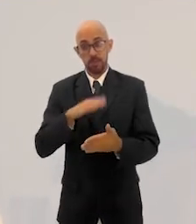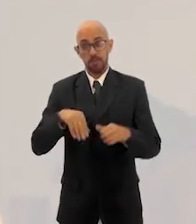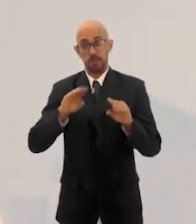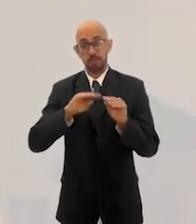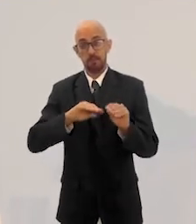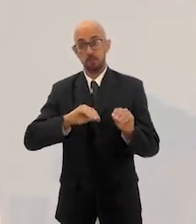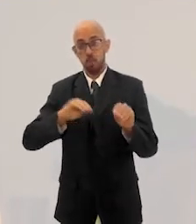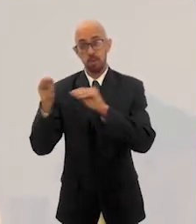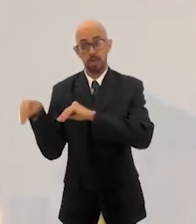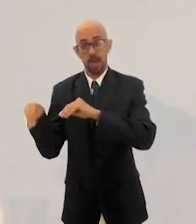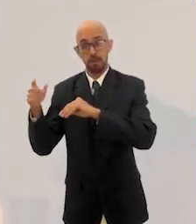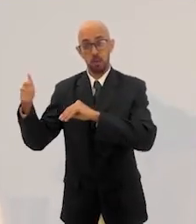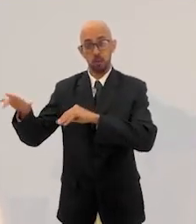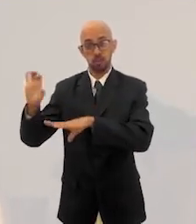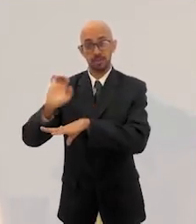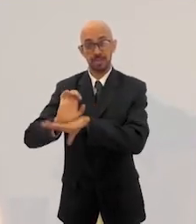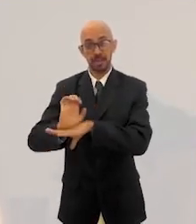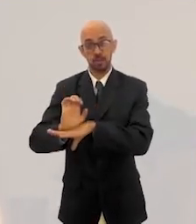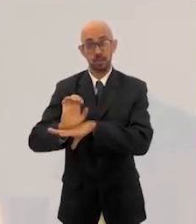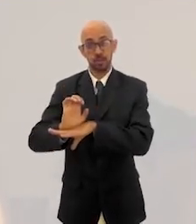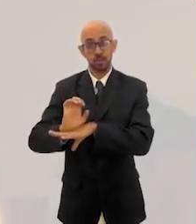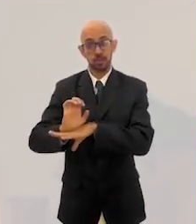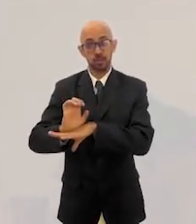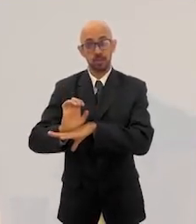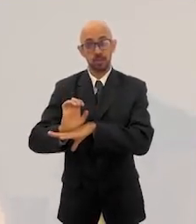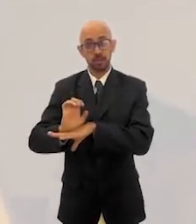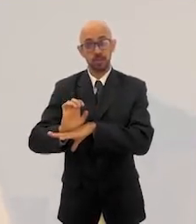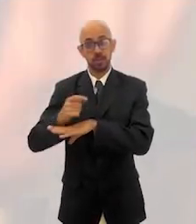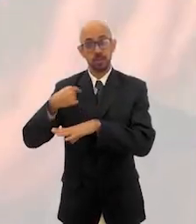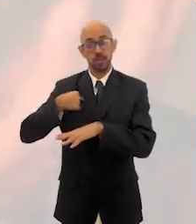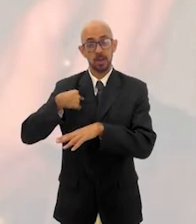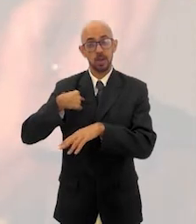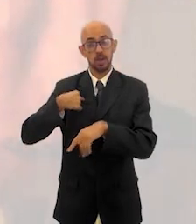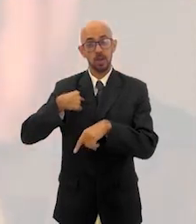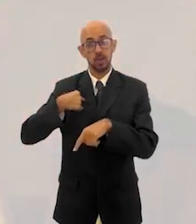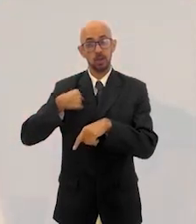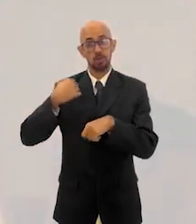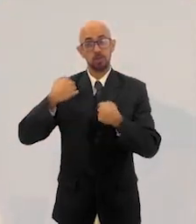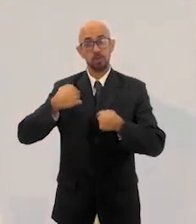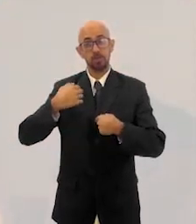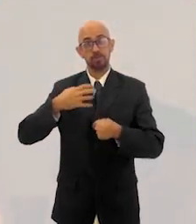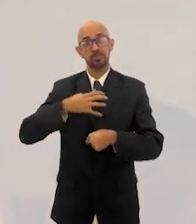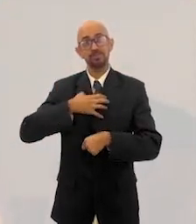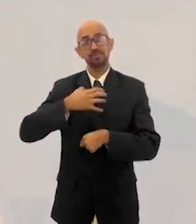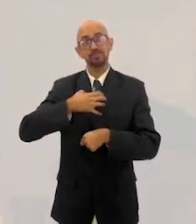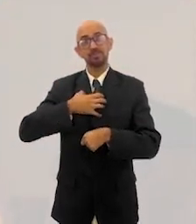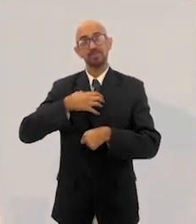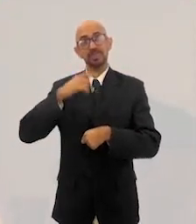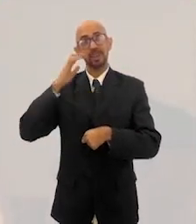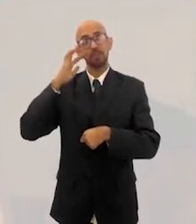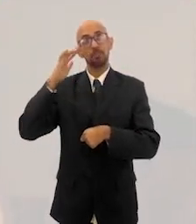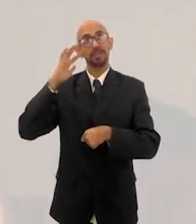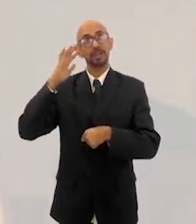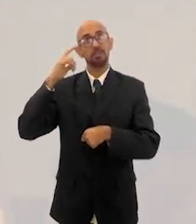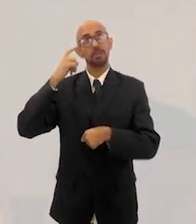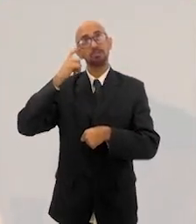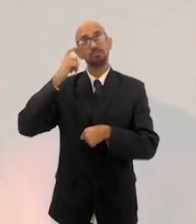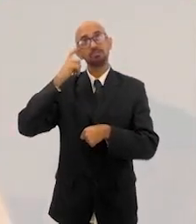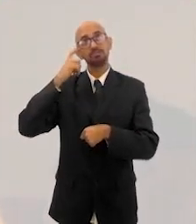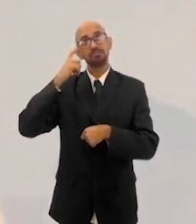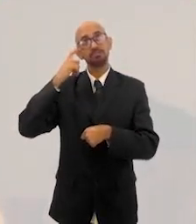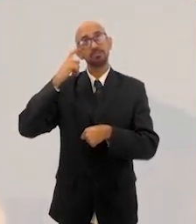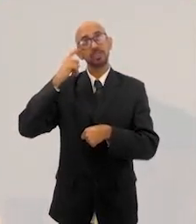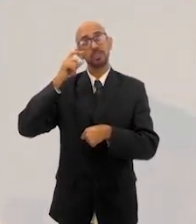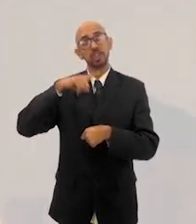outro estado, acabou casando com, na verdade, que eu tive que reconhecer que já era um pensamento meu um